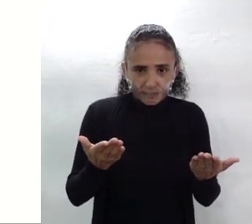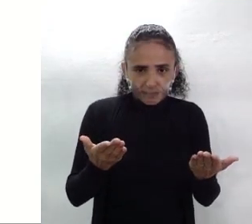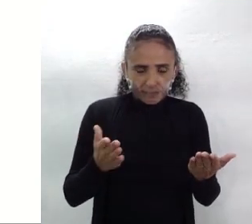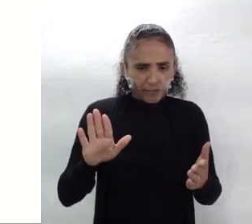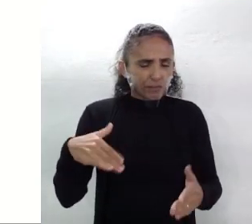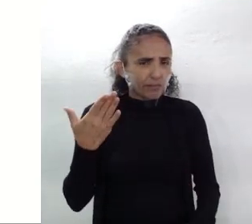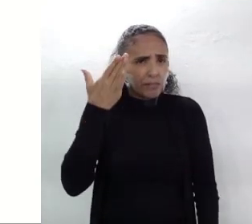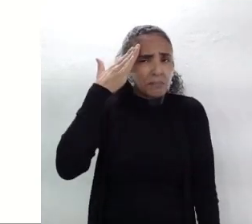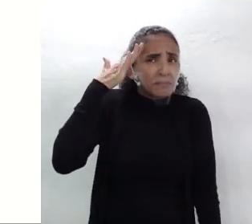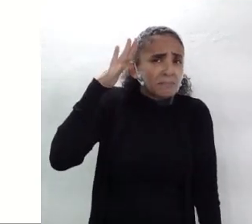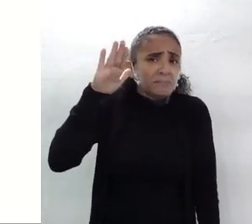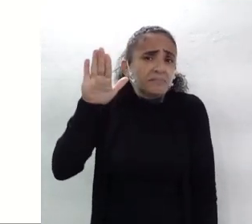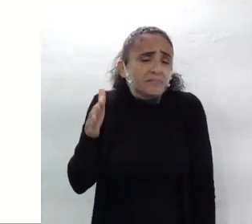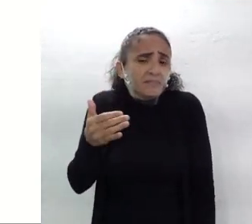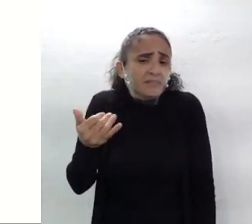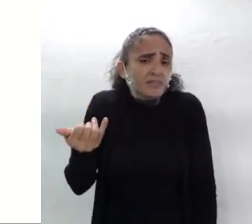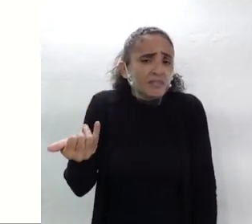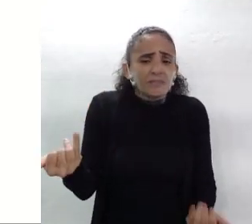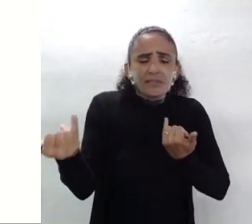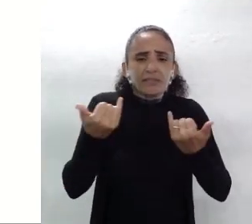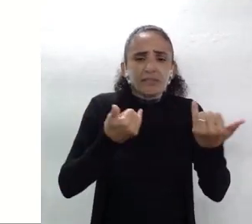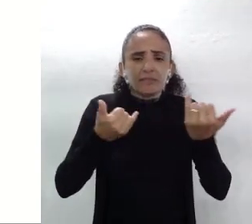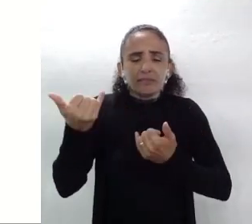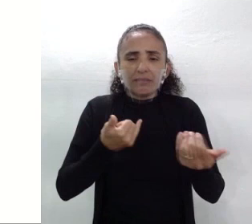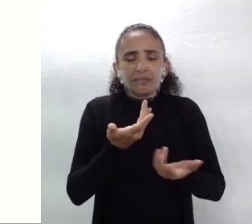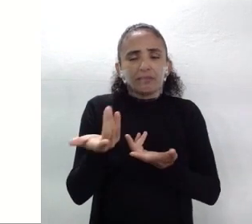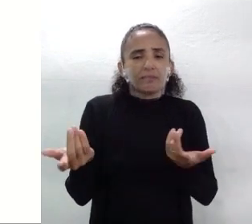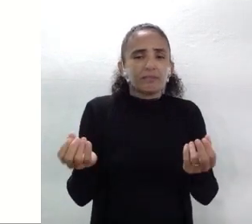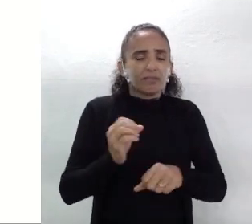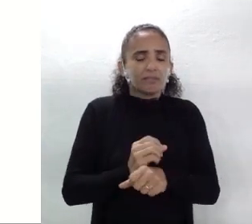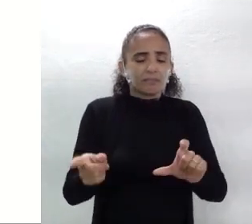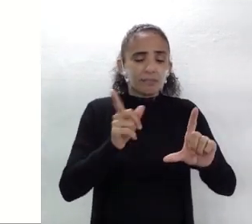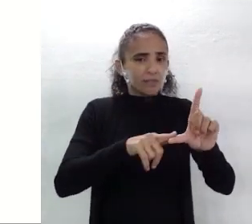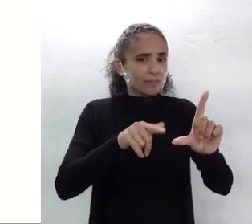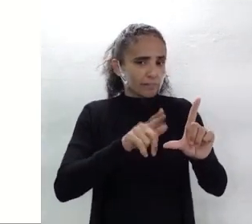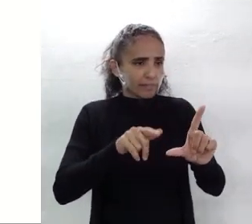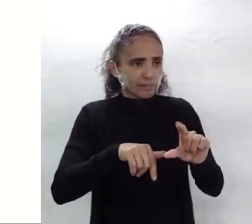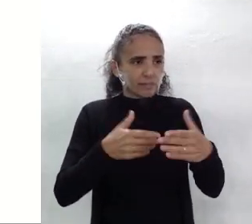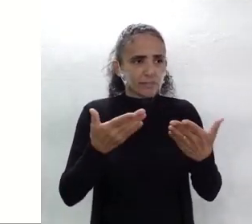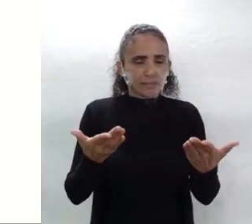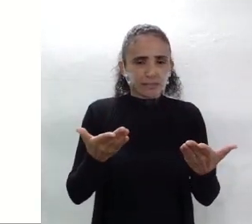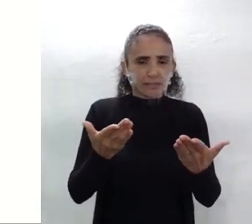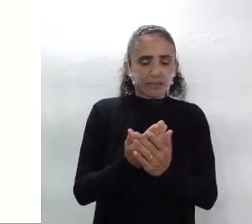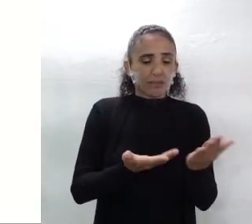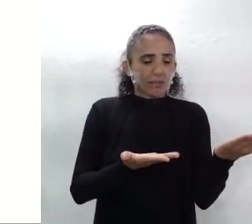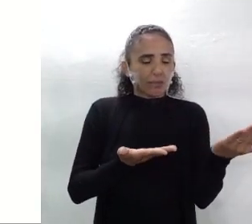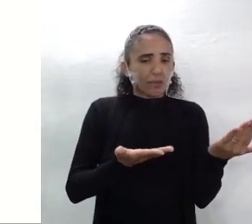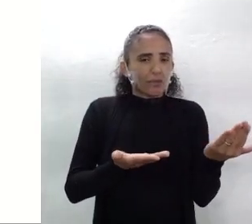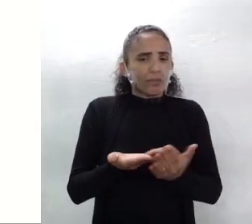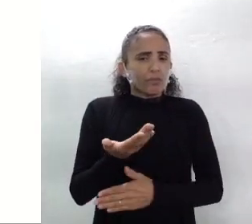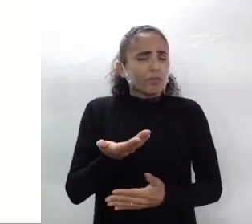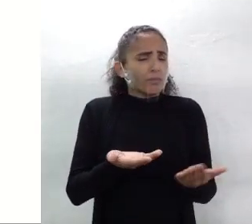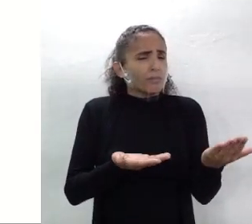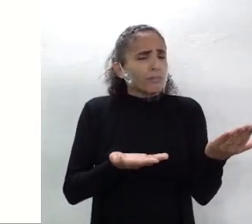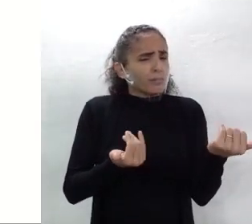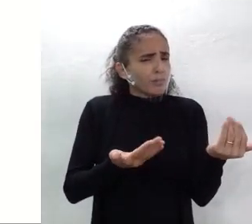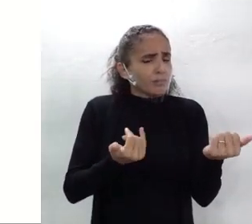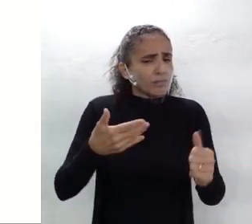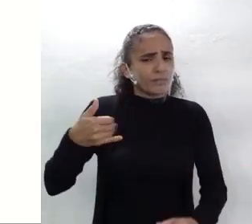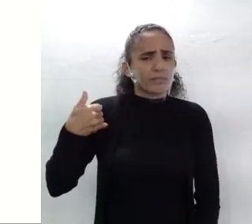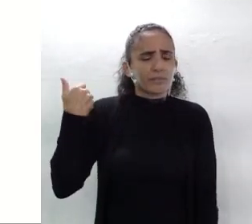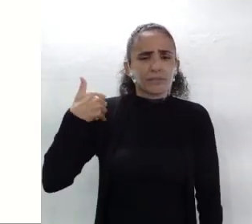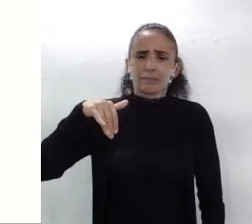a gente não sabe a informação, a gente atribui incógnita. Mas a gente vê o seguinte, que o mais velho e o mais novo, e o